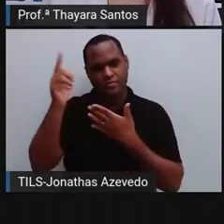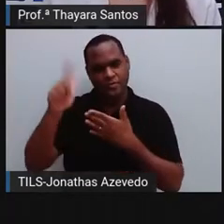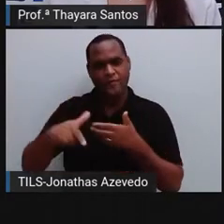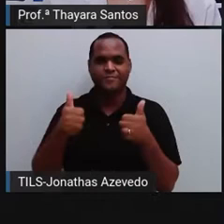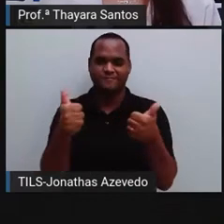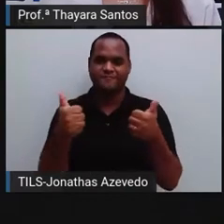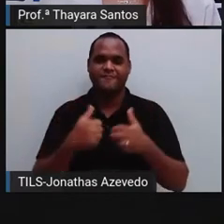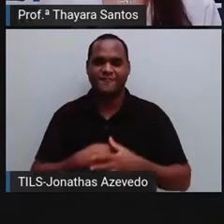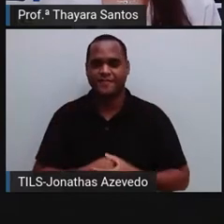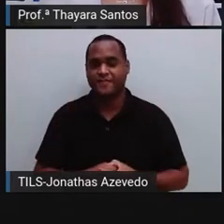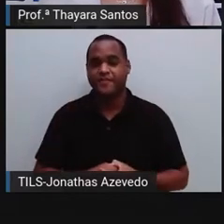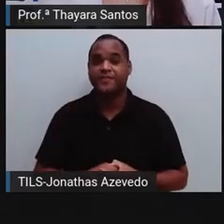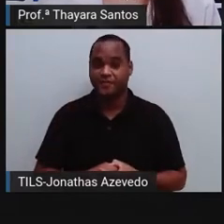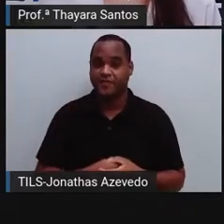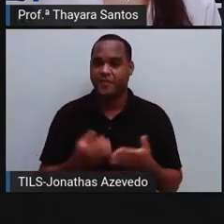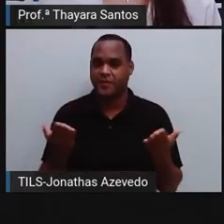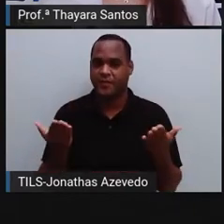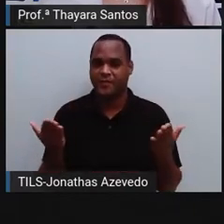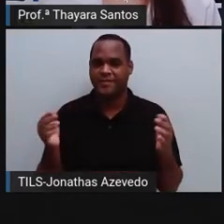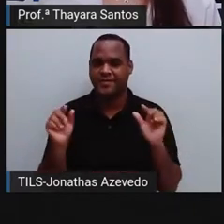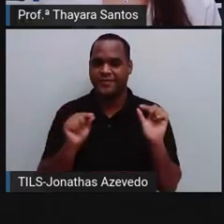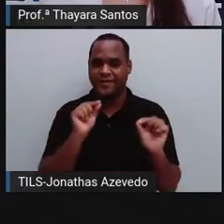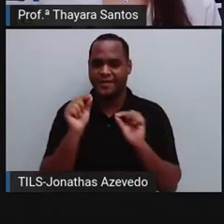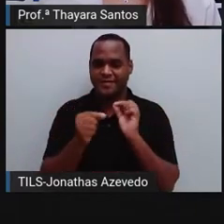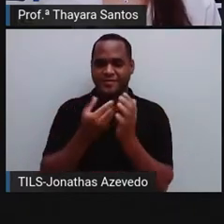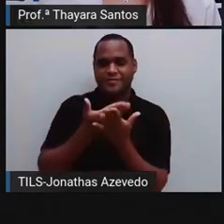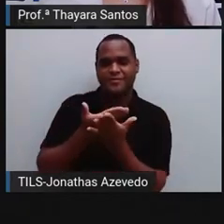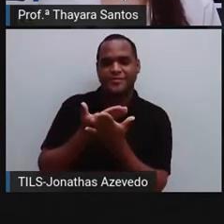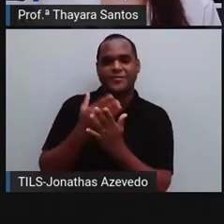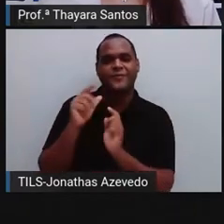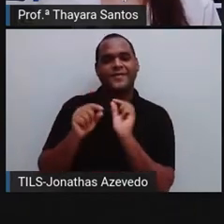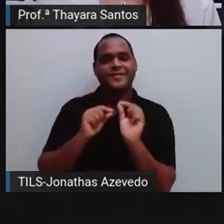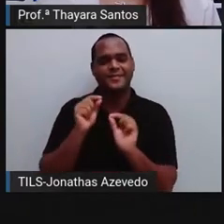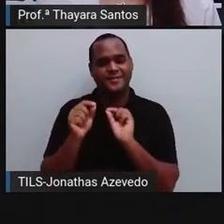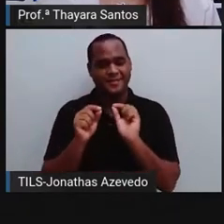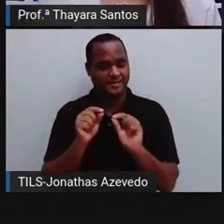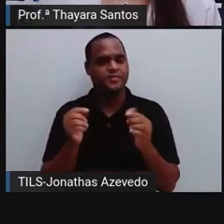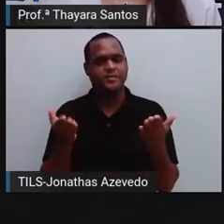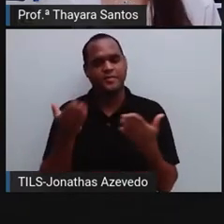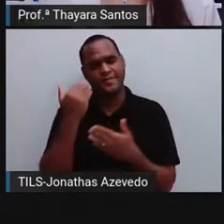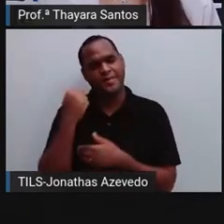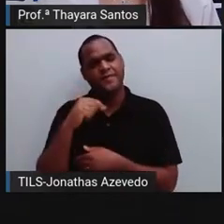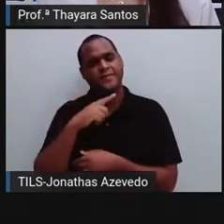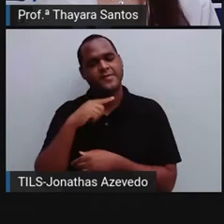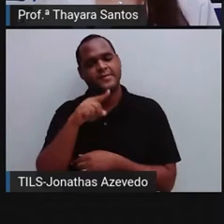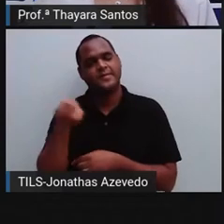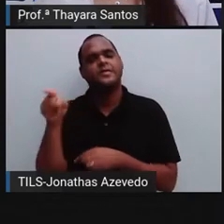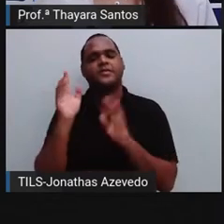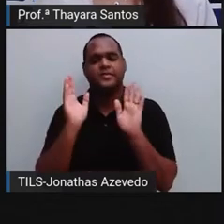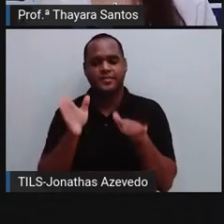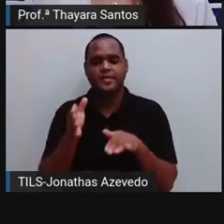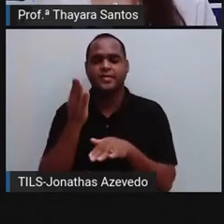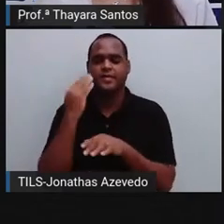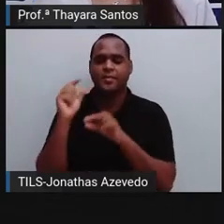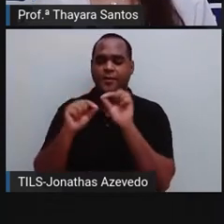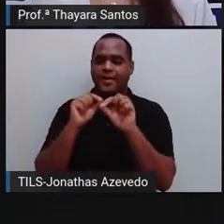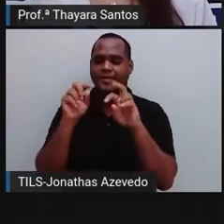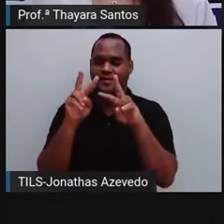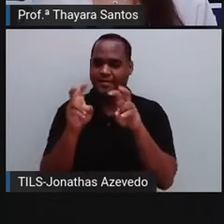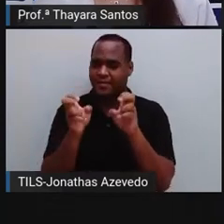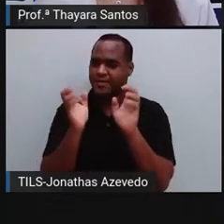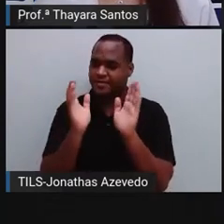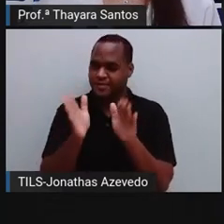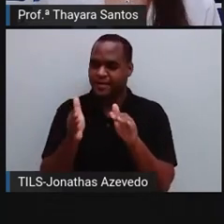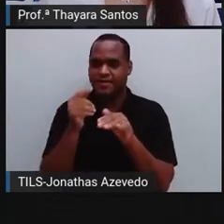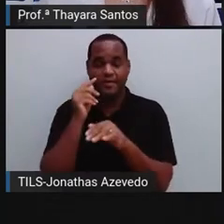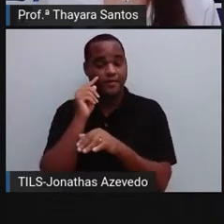novamente. E na aula de hoje a gente vai falar sobre. Eu sei que alguns de vocês já devem saber qual é o tema da nossa aula,